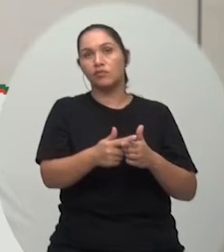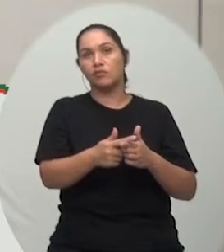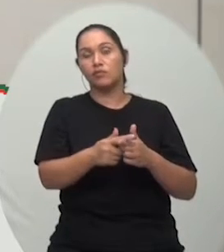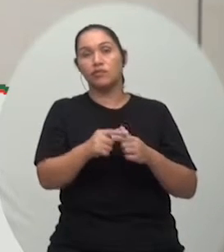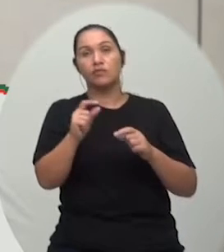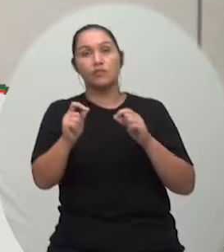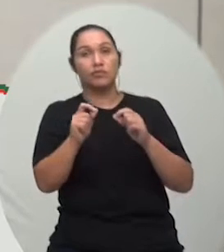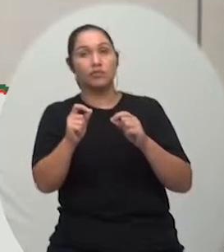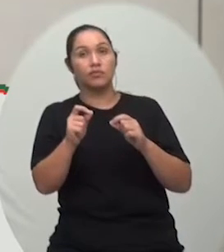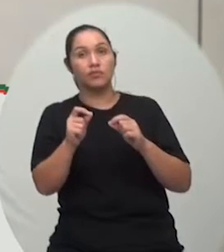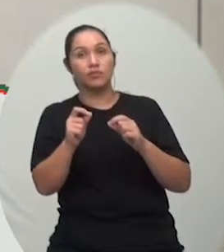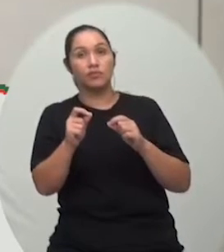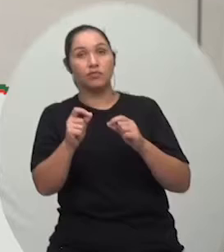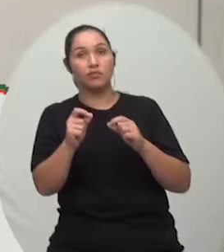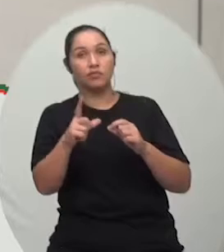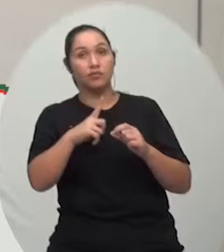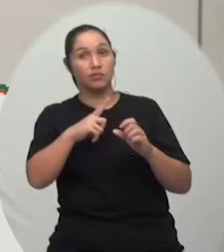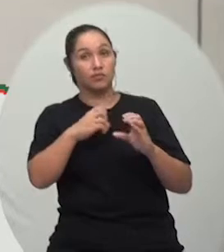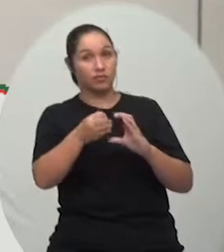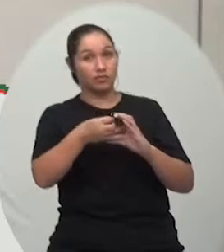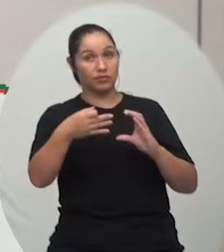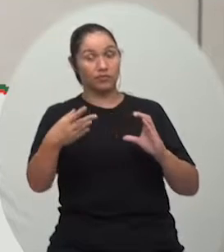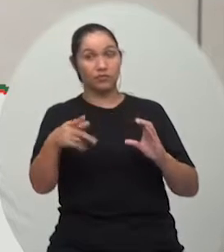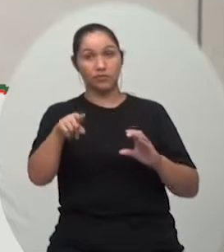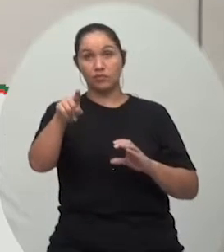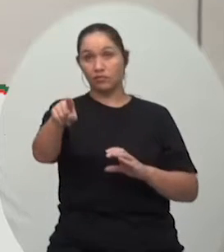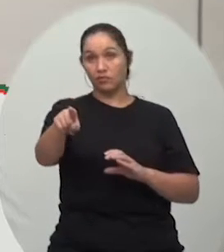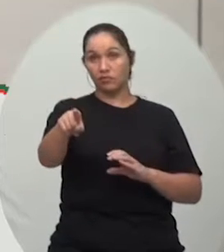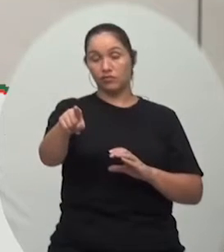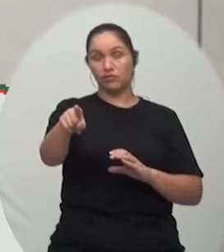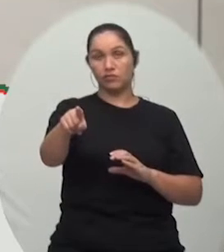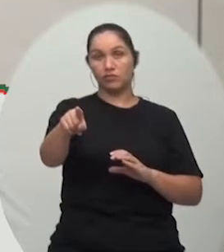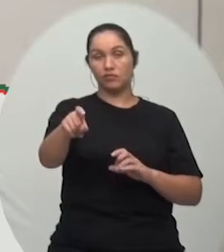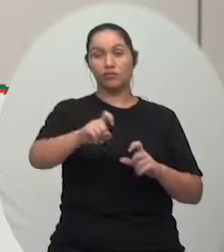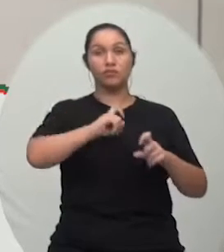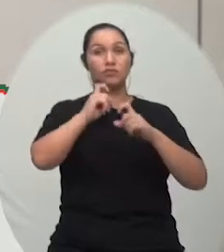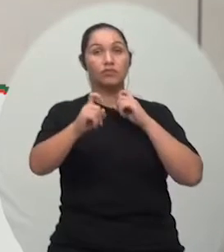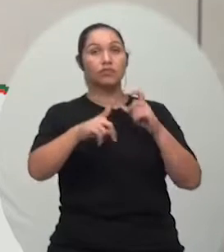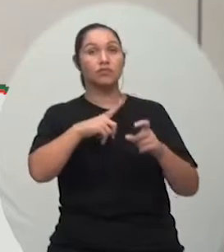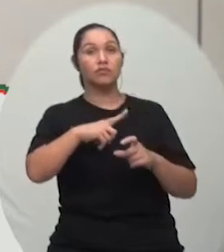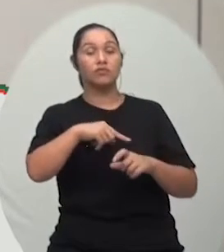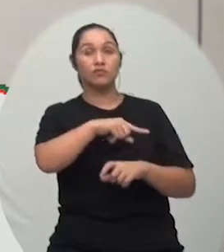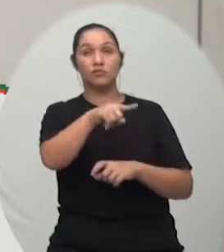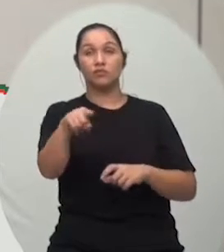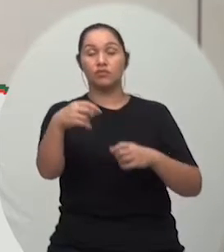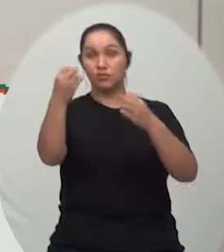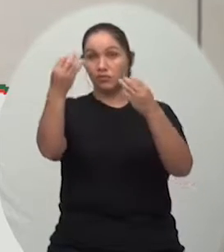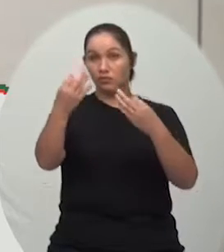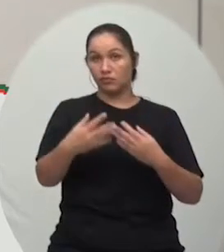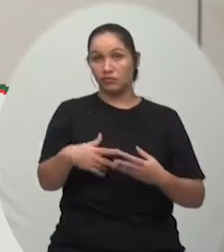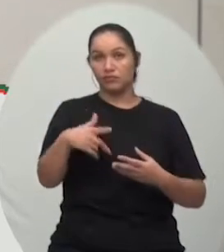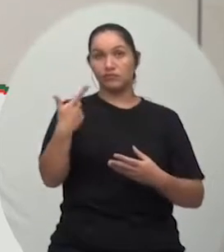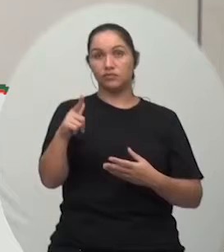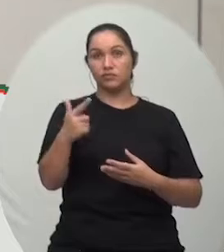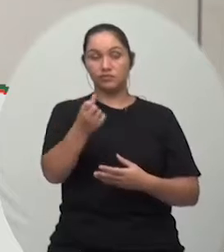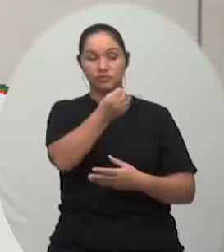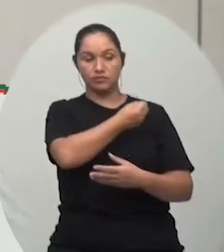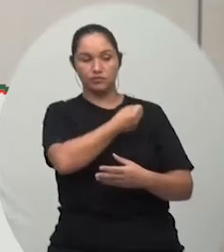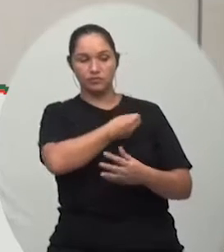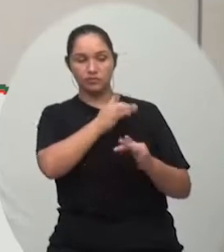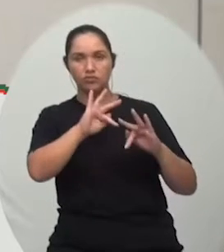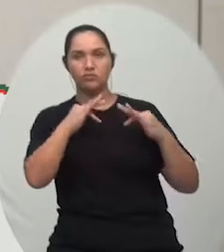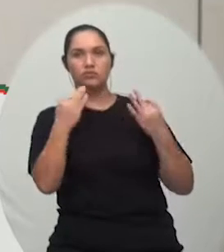esse. Então, eu tenho essa dúvida. Se o senhor me disser que não existe limitação para o número de famílias em